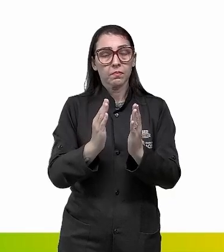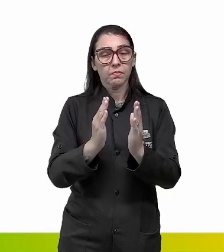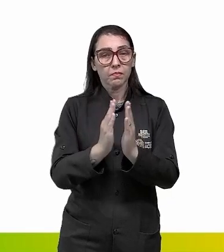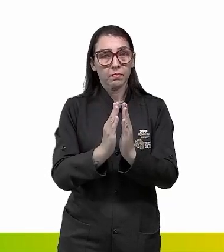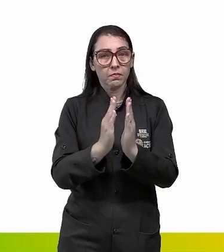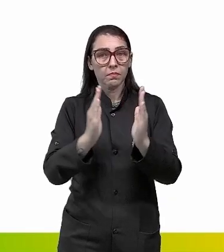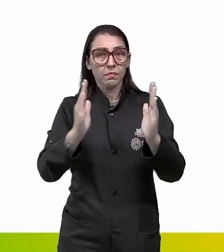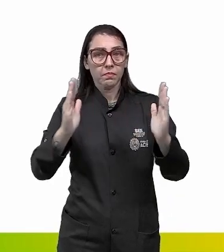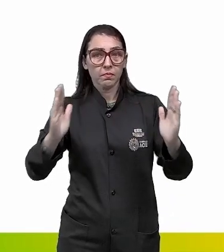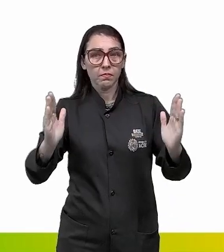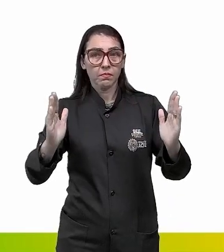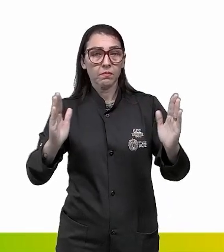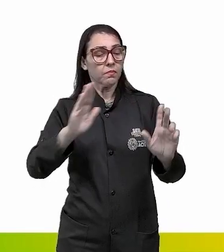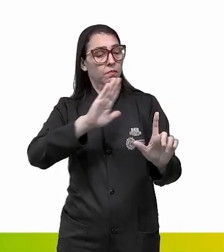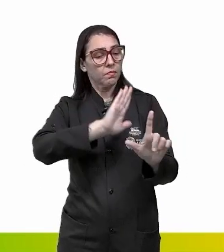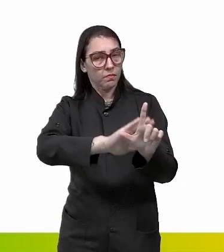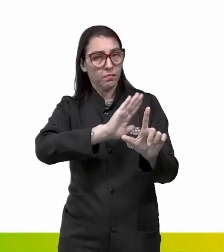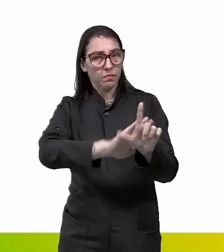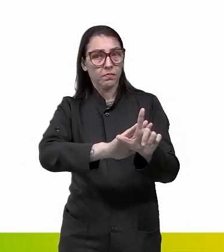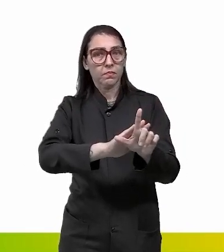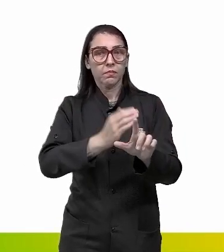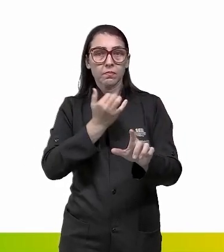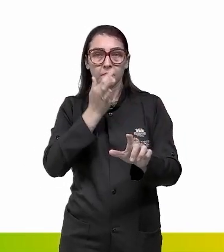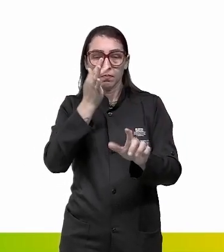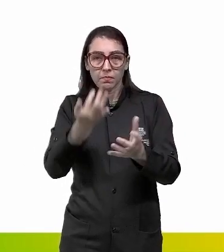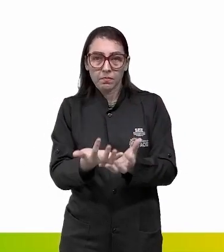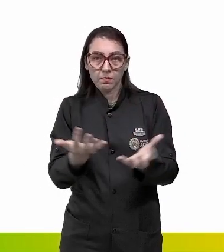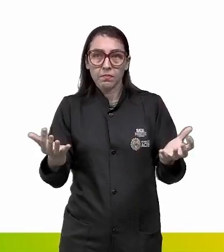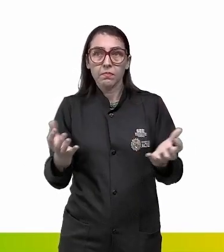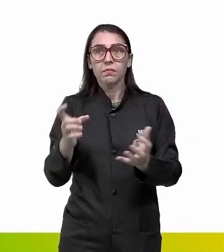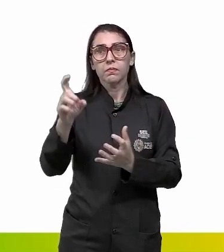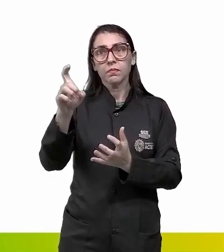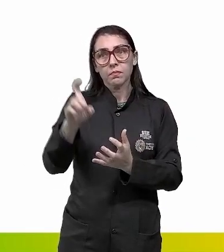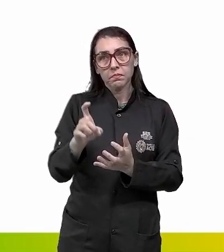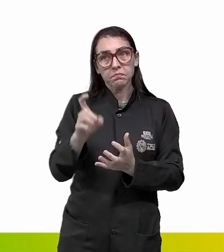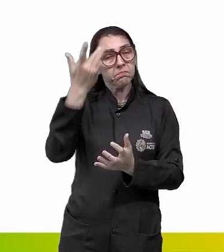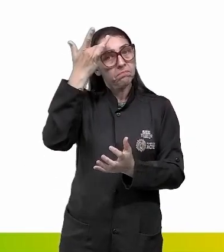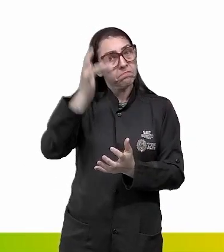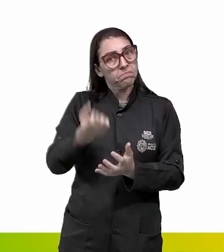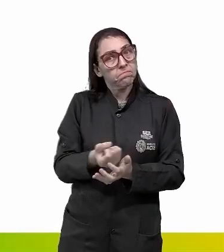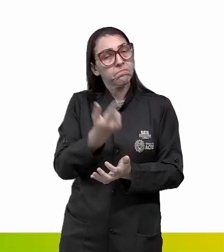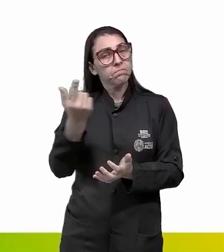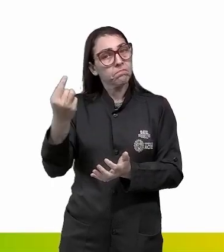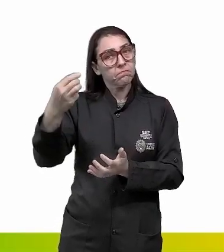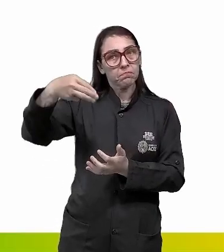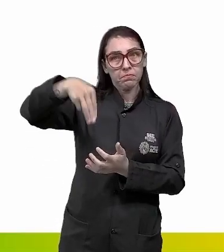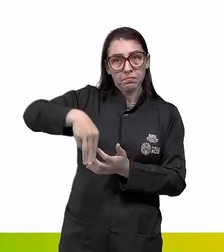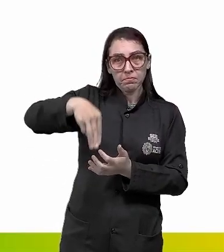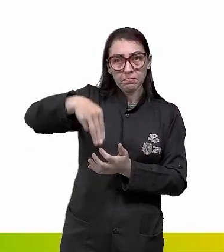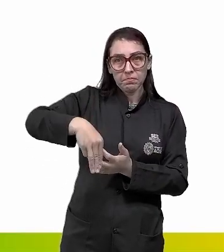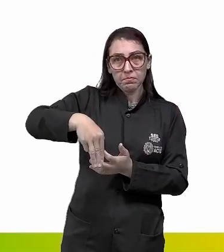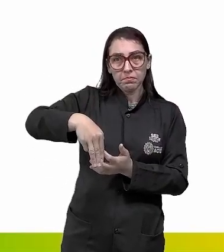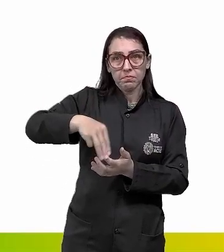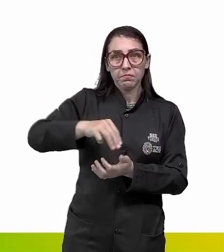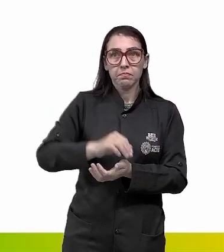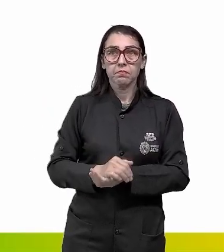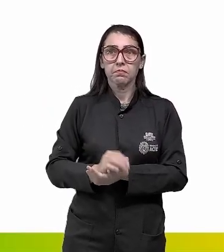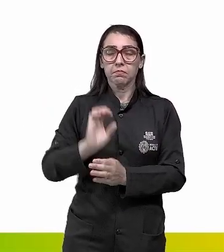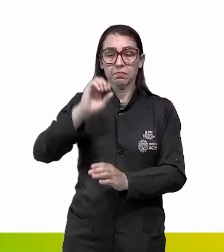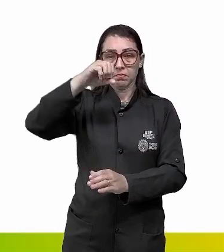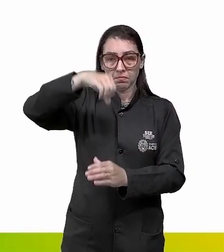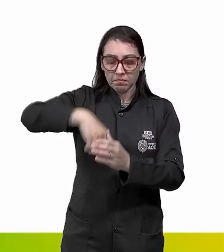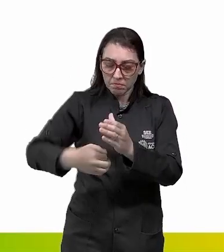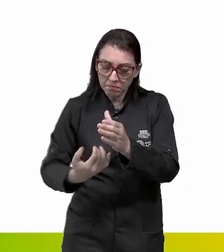igualmente todos os lados do jardim em X unidades de metros para plantar